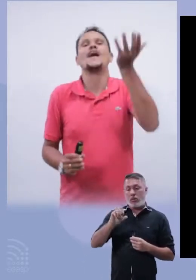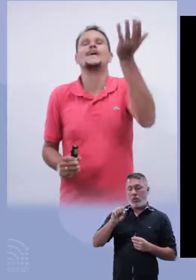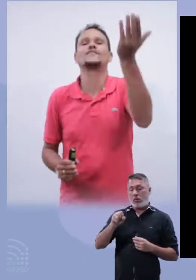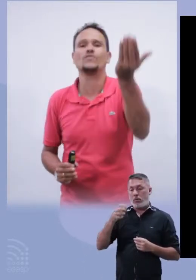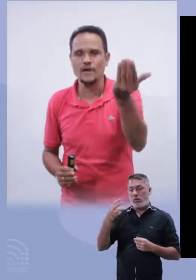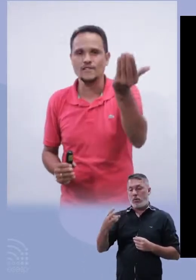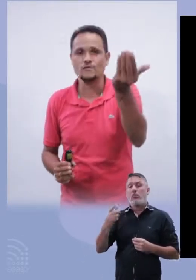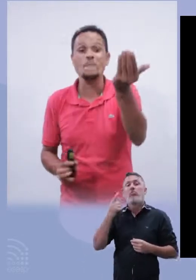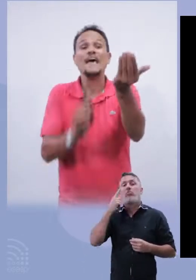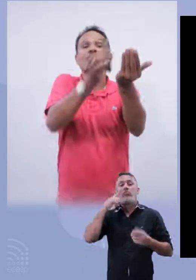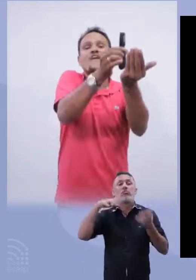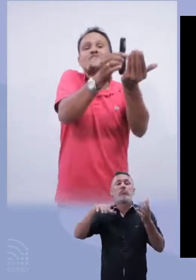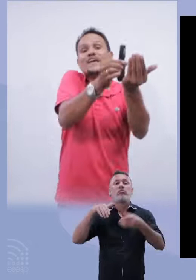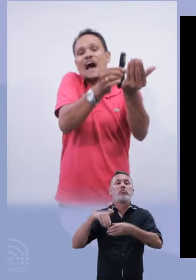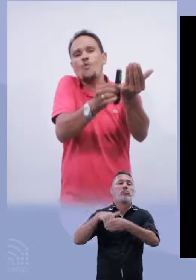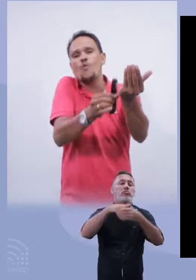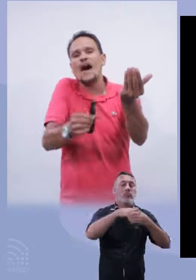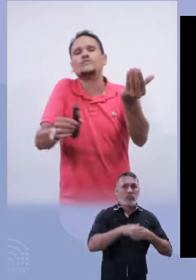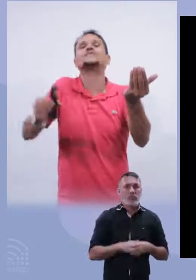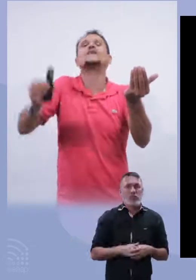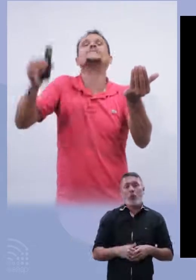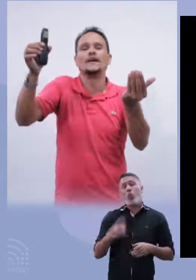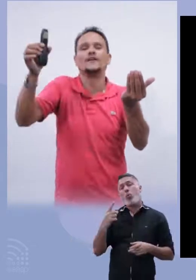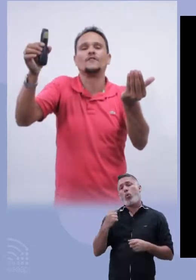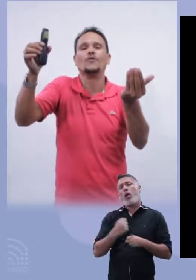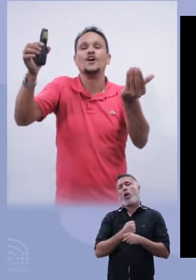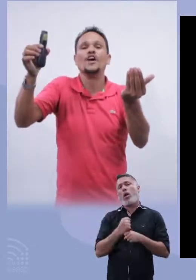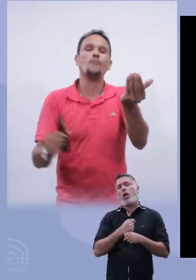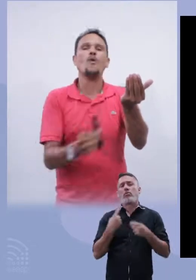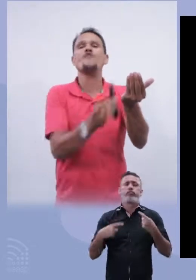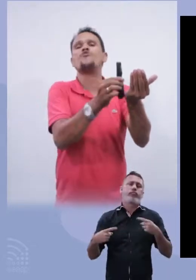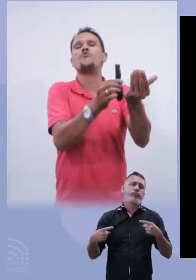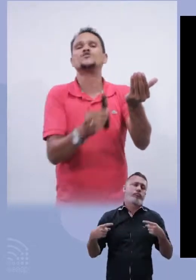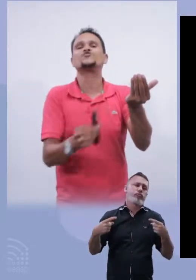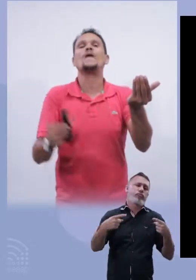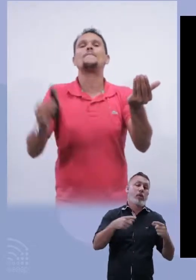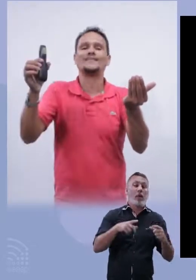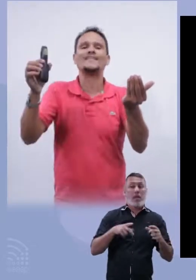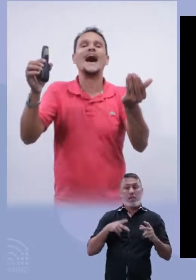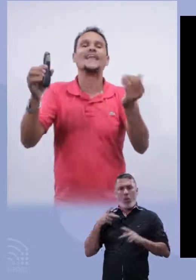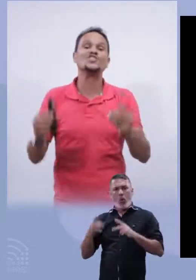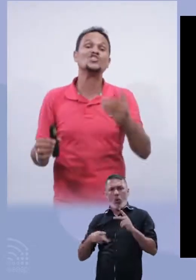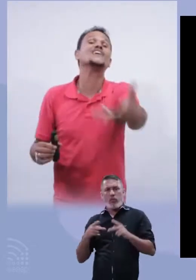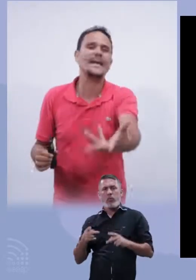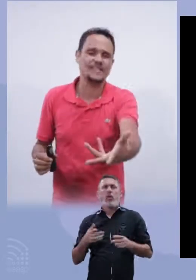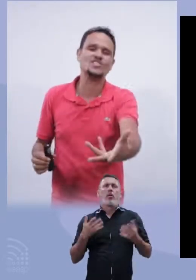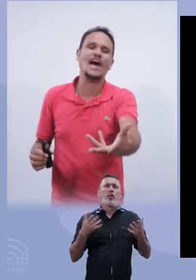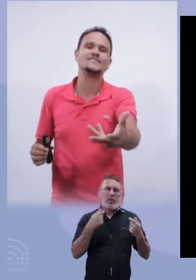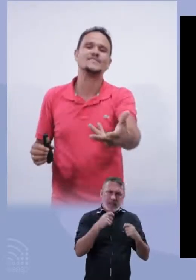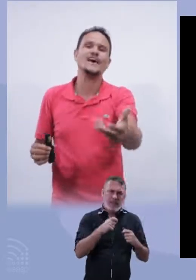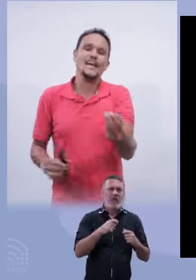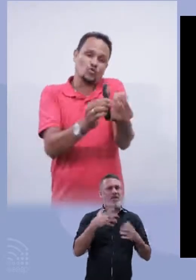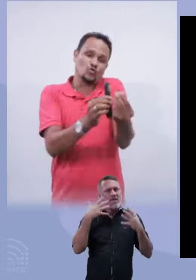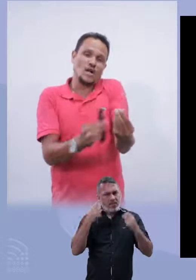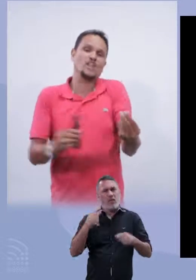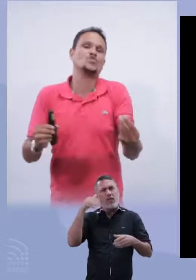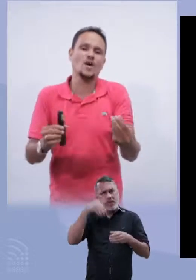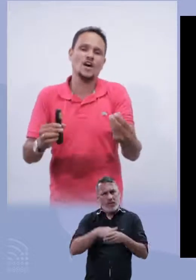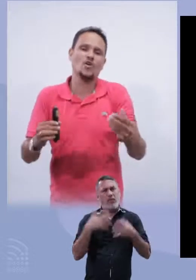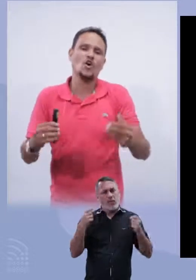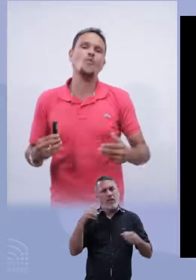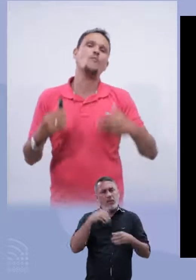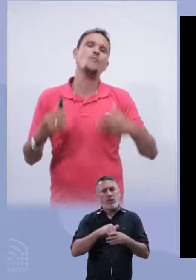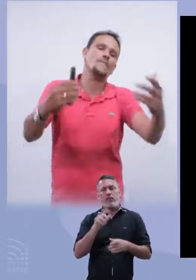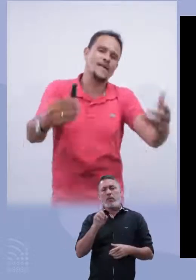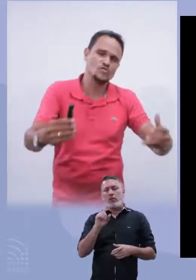era colocada no Congresso. Vai ficar um ano tramitando, e o povo começou a apelidá-la de direta já. Então, durante